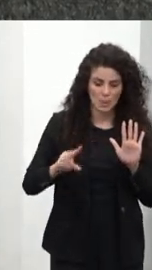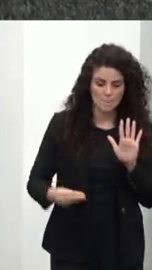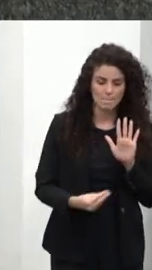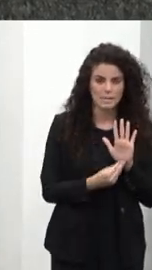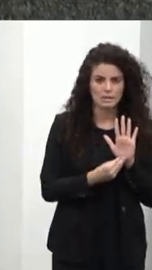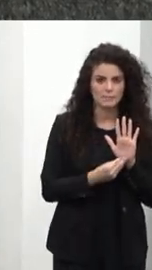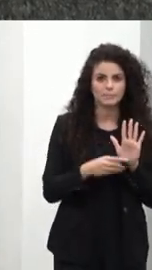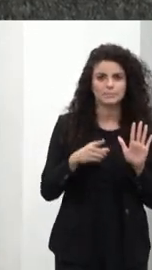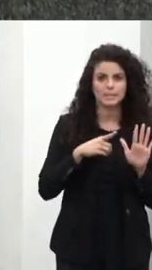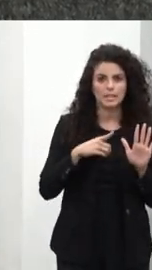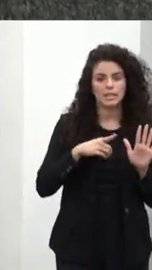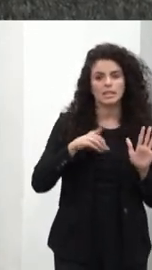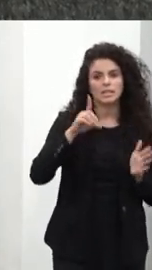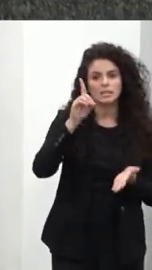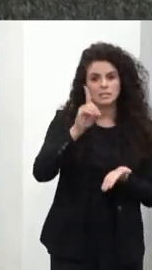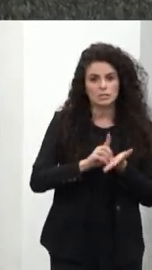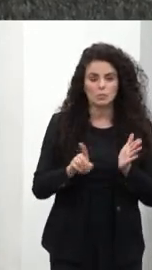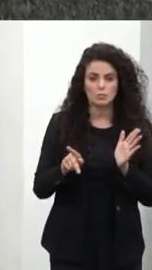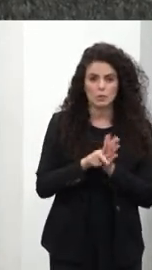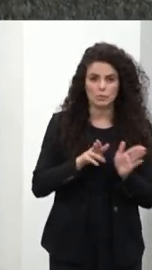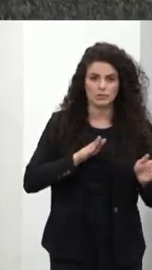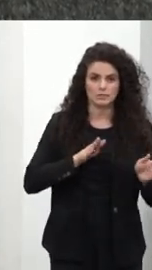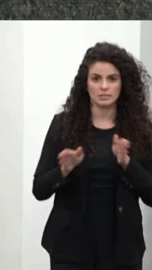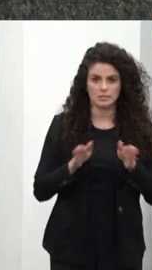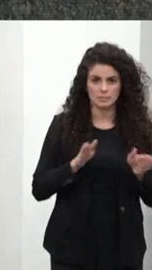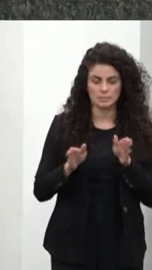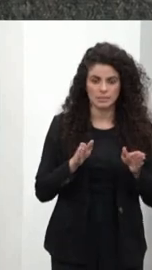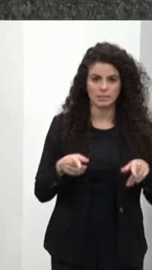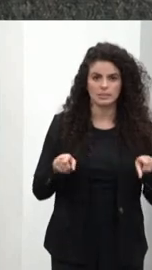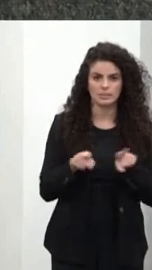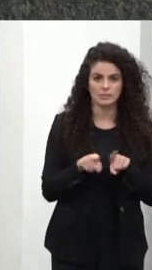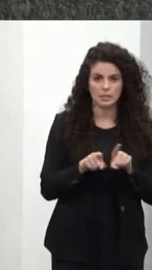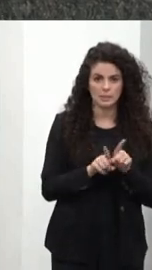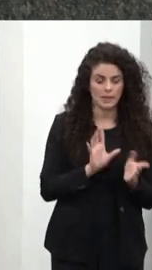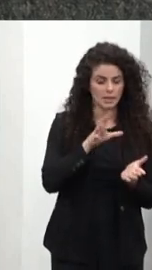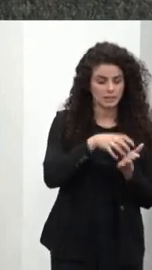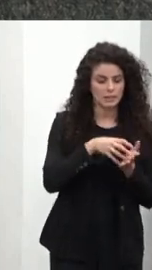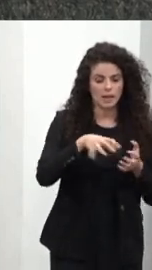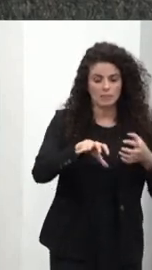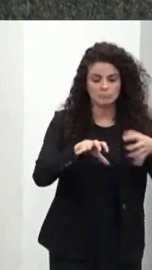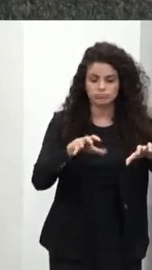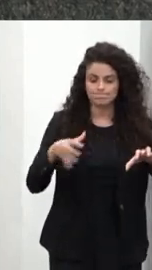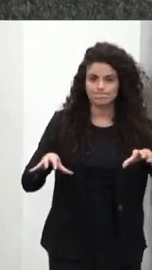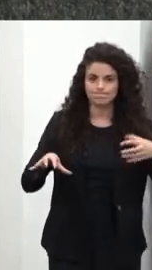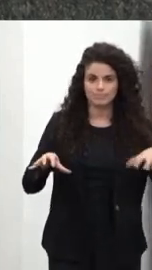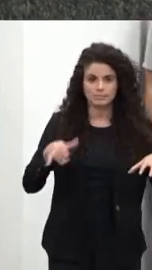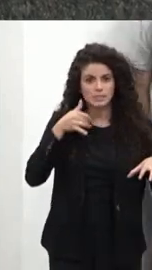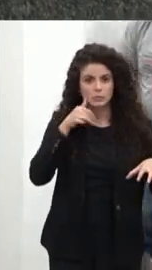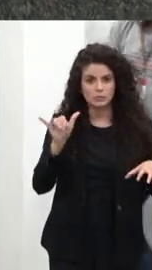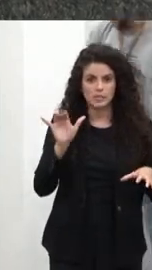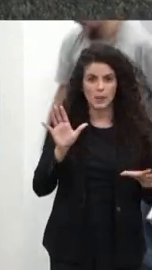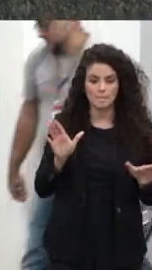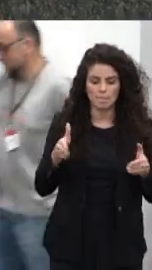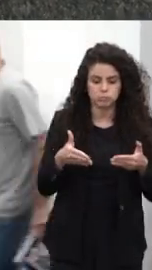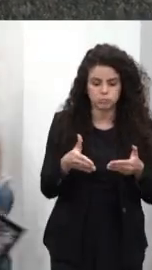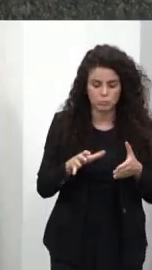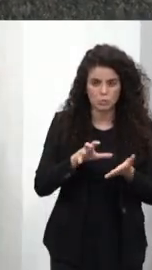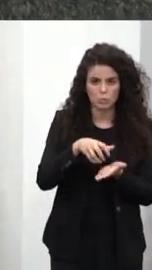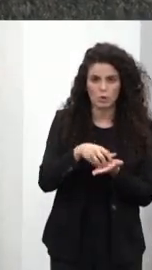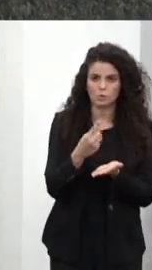acessibilidade tem a diretiva de políticas afirmativas e é de regionalização Então dentro disso é